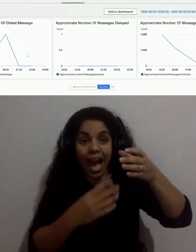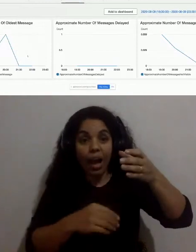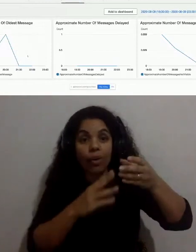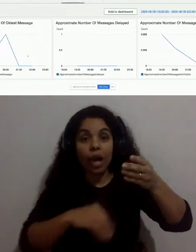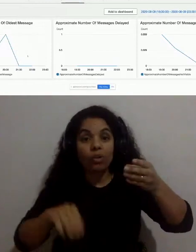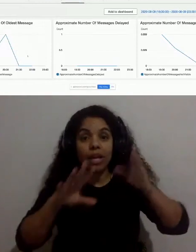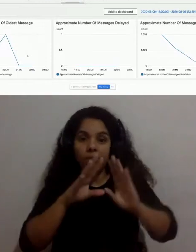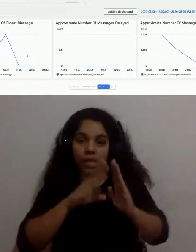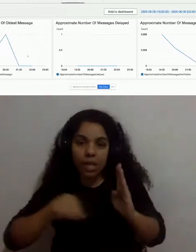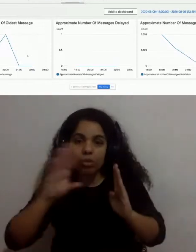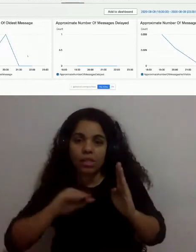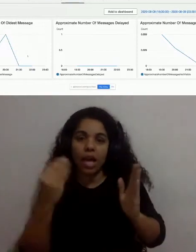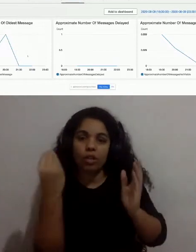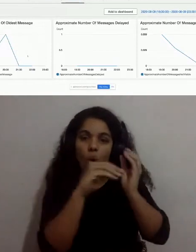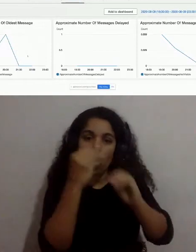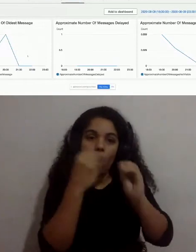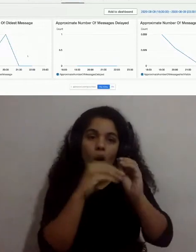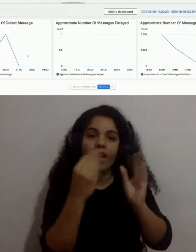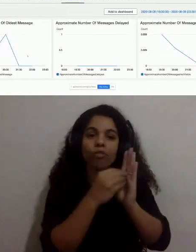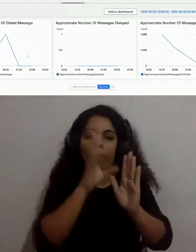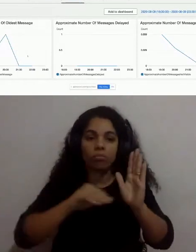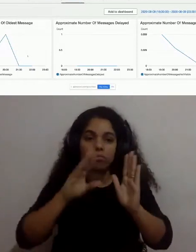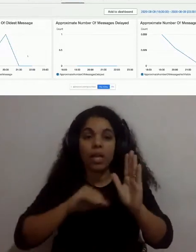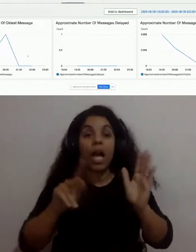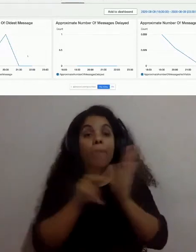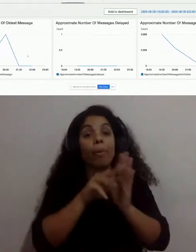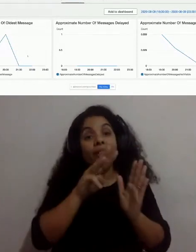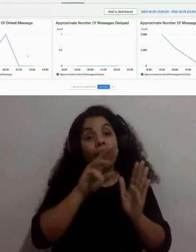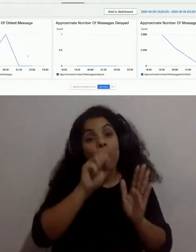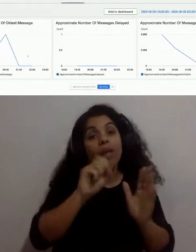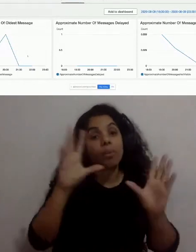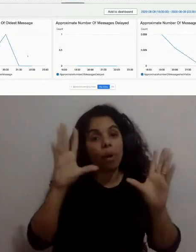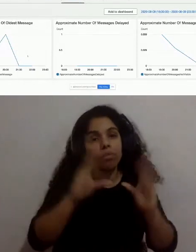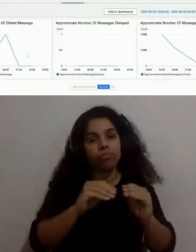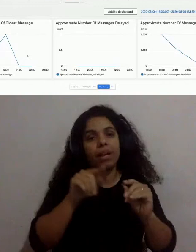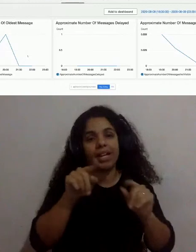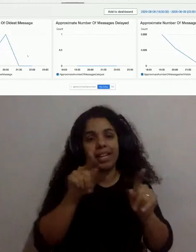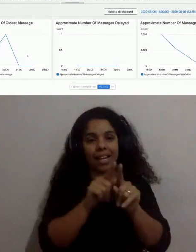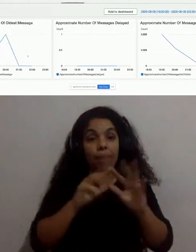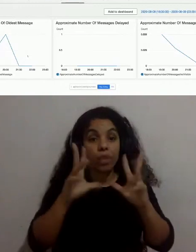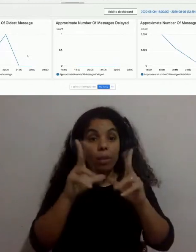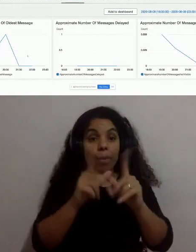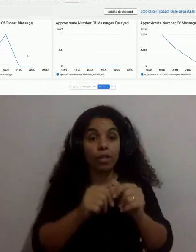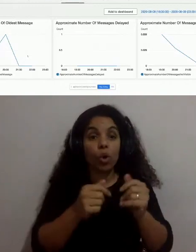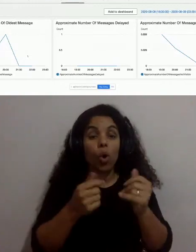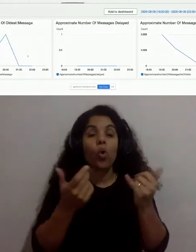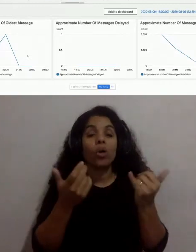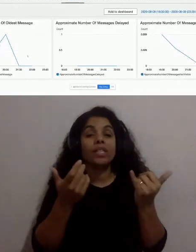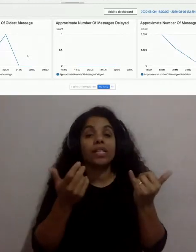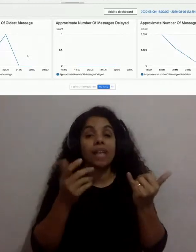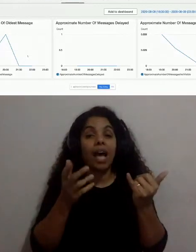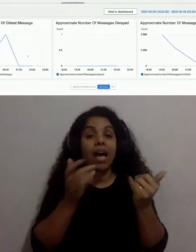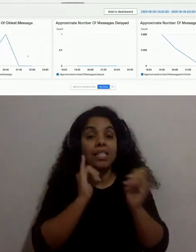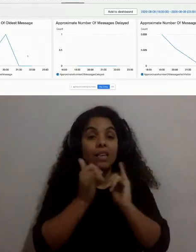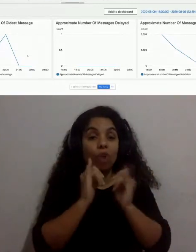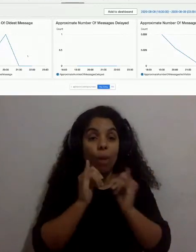acontecer da própria AWS desligar aquilo lá. Só que essa informação de todos esses são perdidas, porque